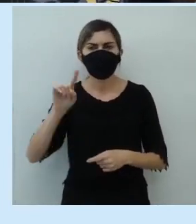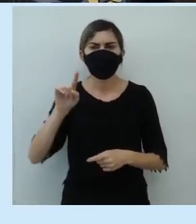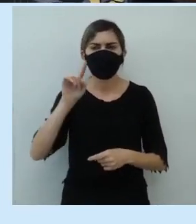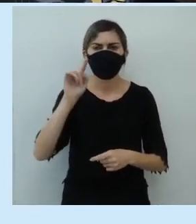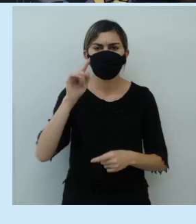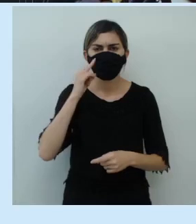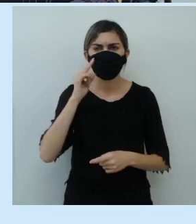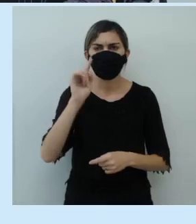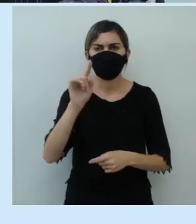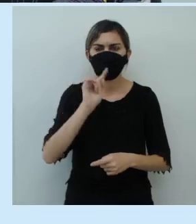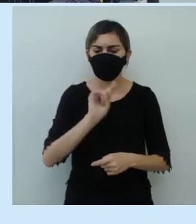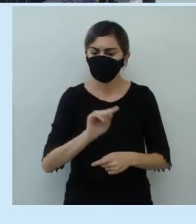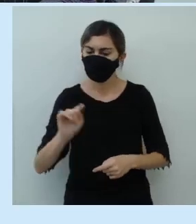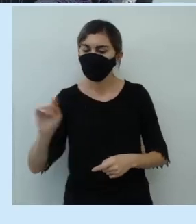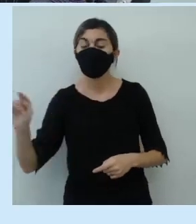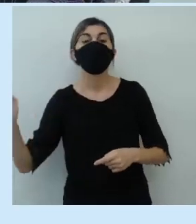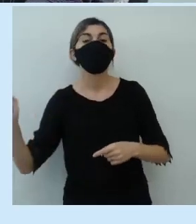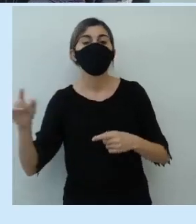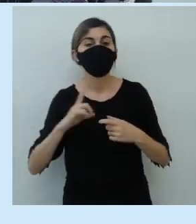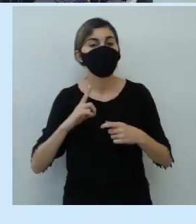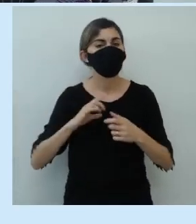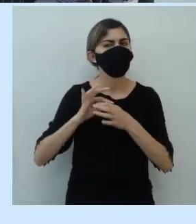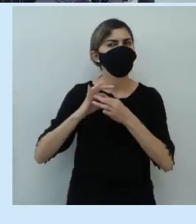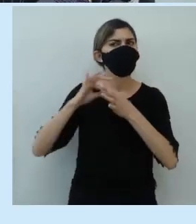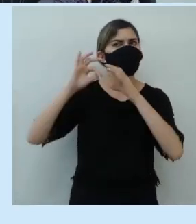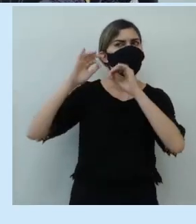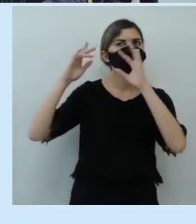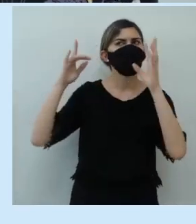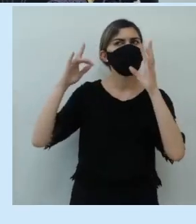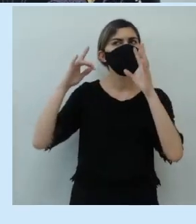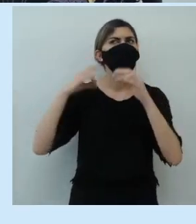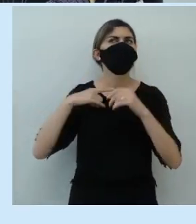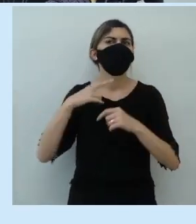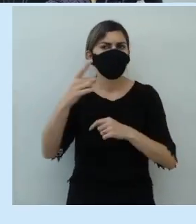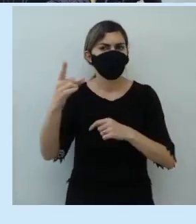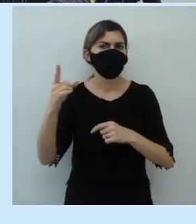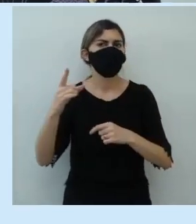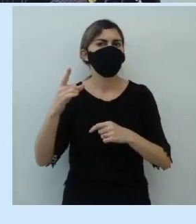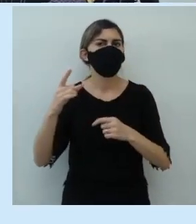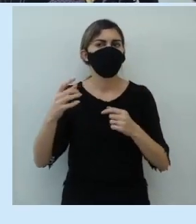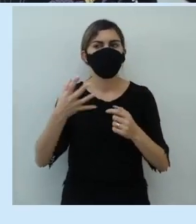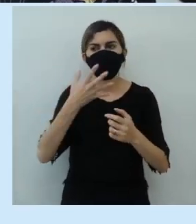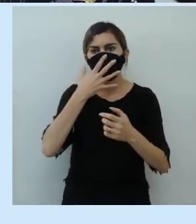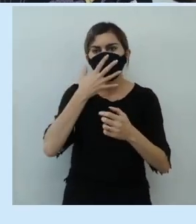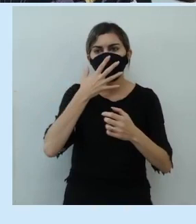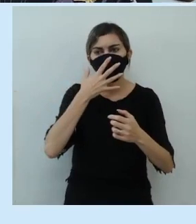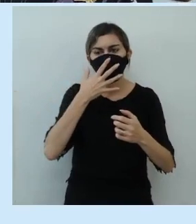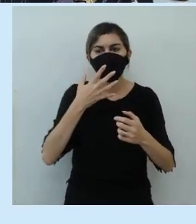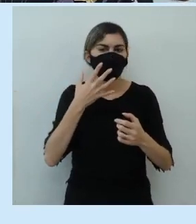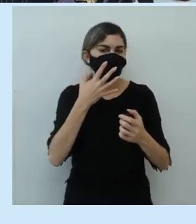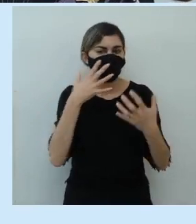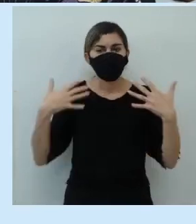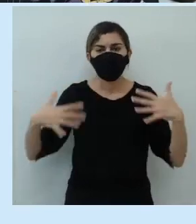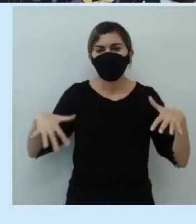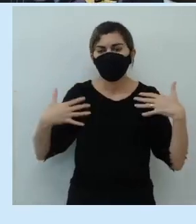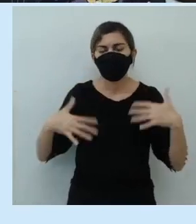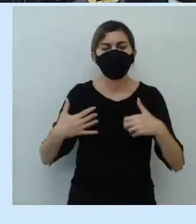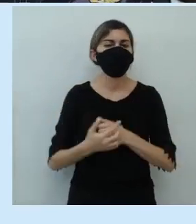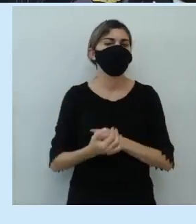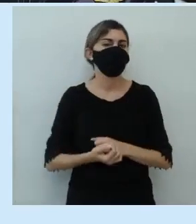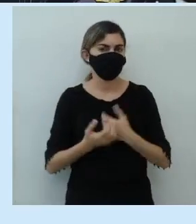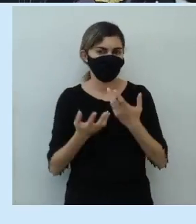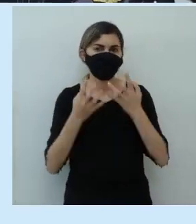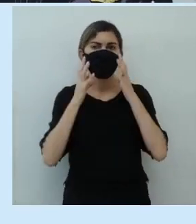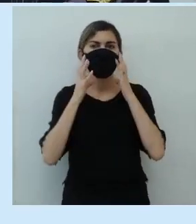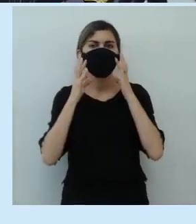reticência aí? Que deixa a gente, né, sabendo que eles estão apavorados, não é isso? Então,